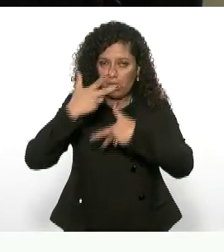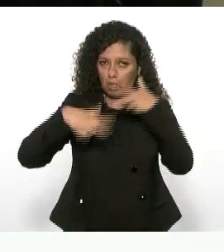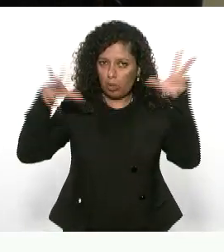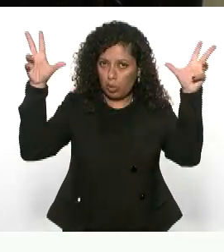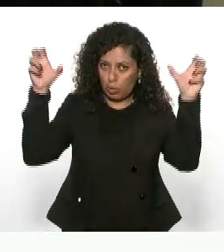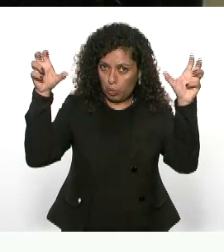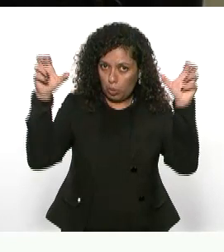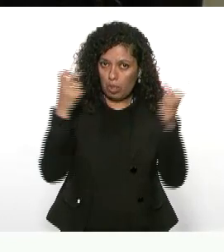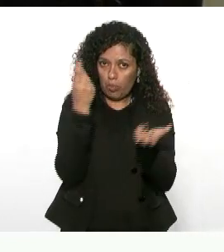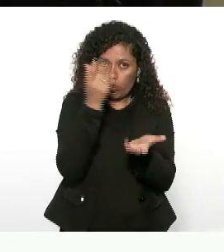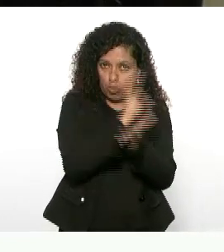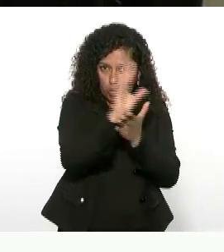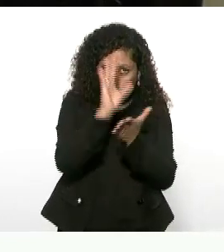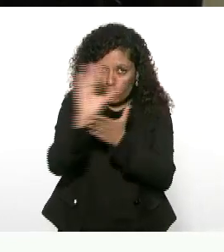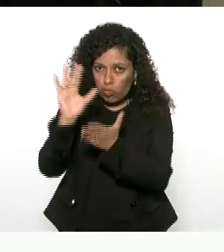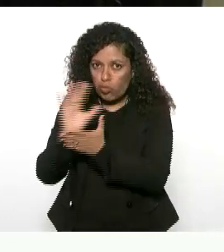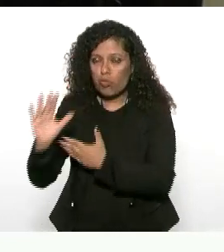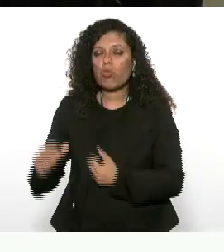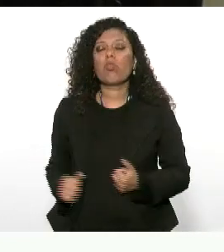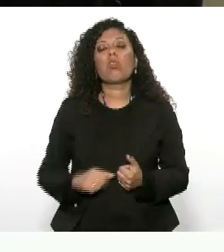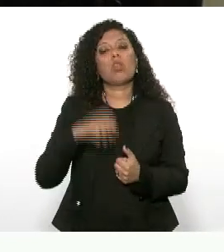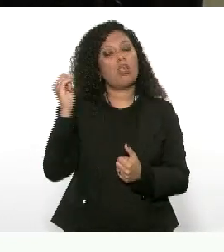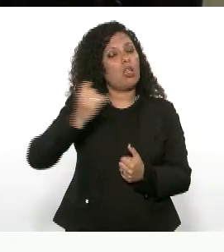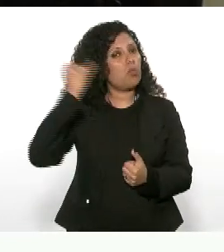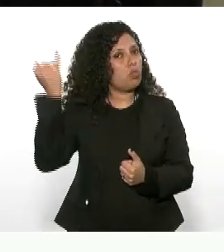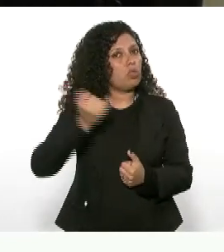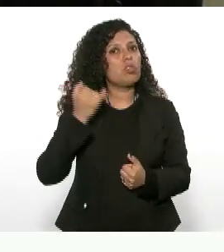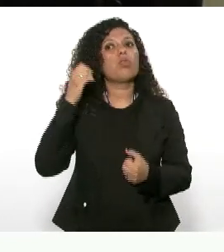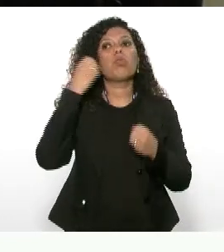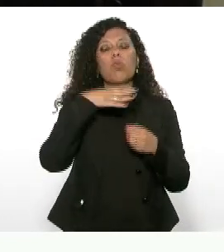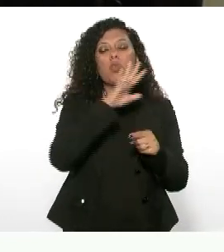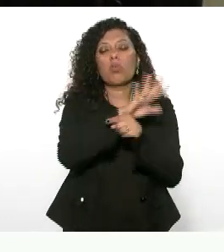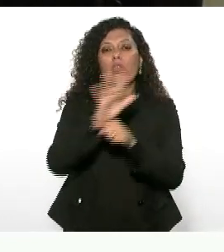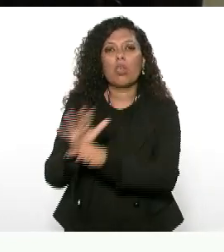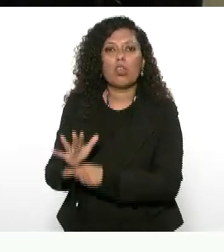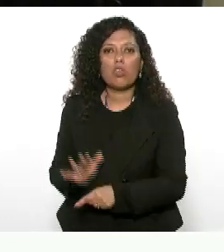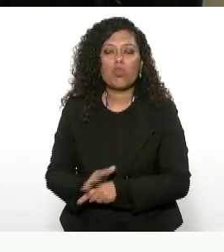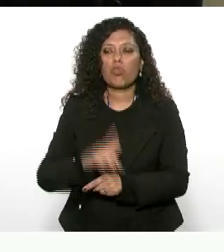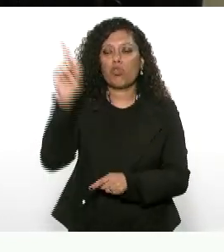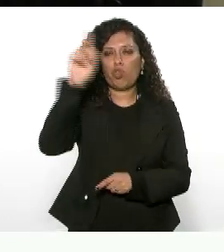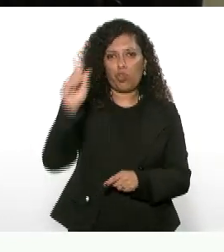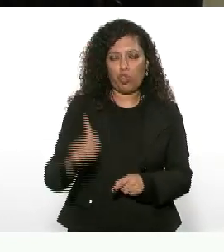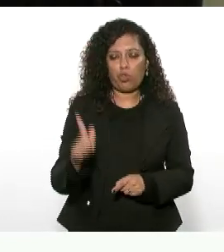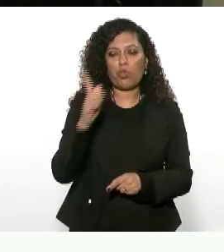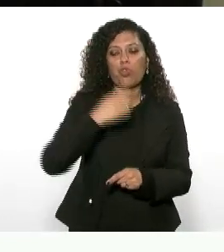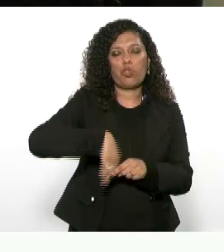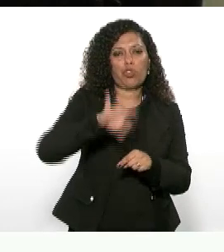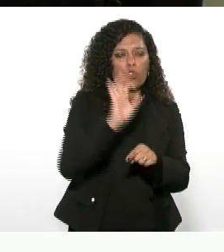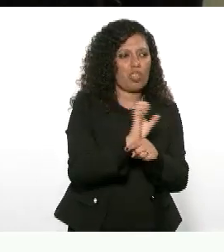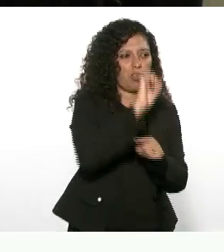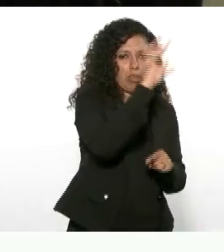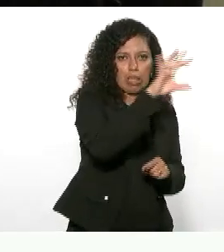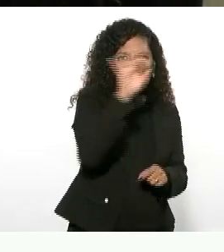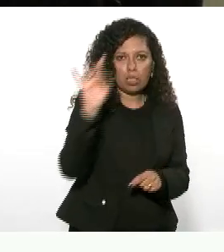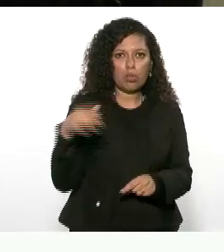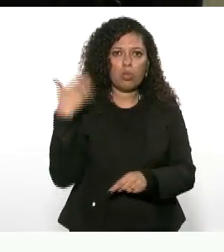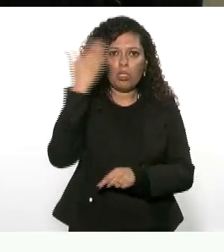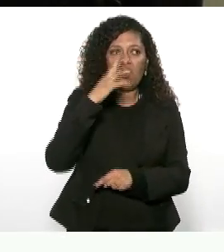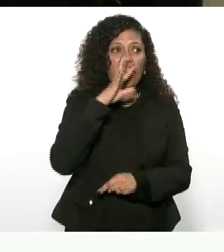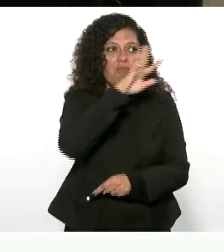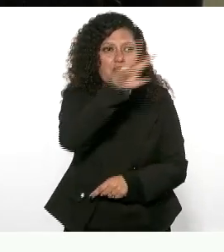questão da transferência fundo a fundo. É uma excelente oportunidade para os gestores estaduais terem